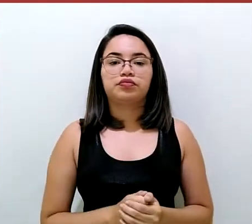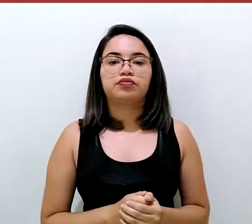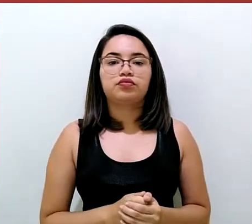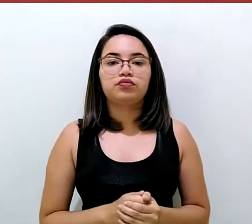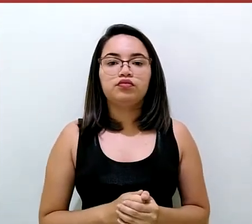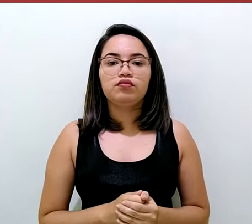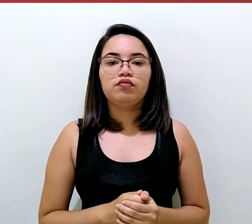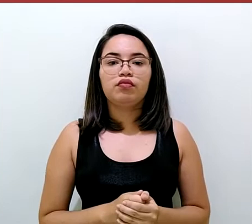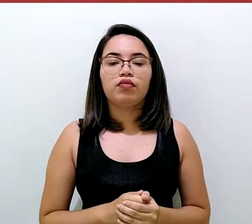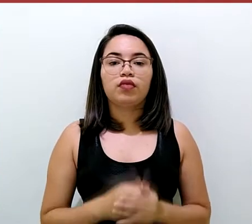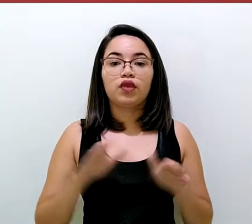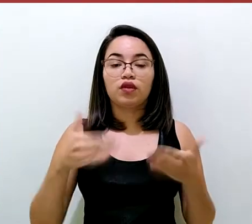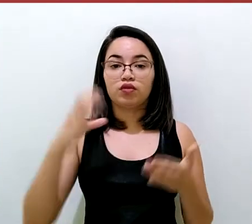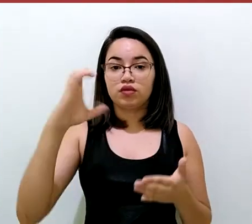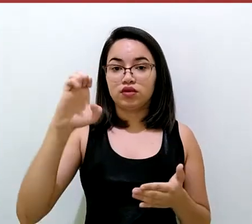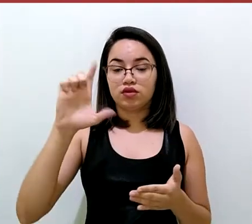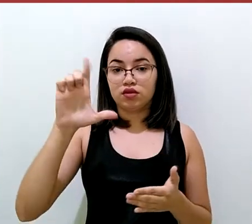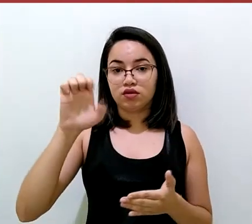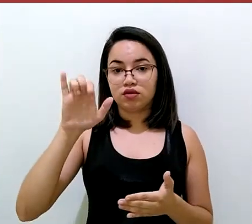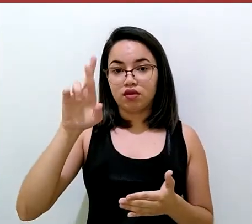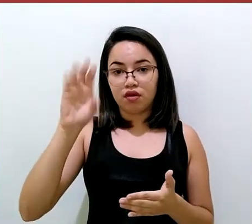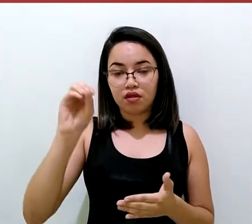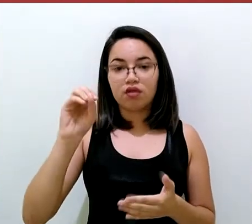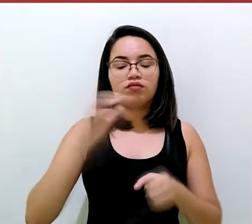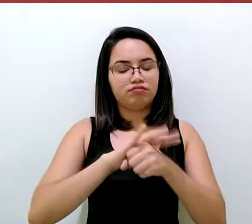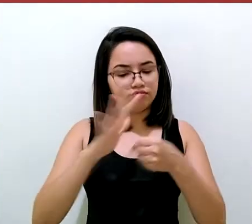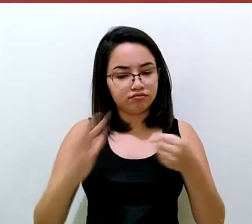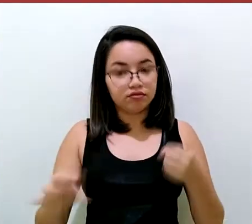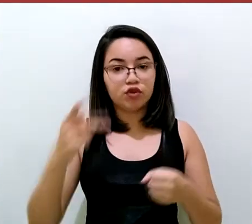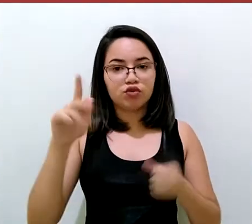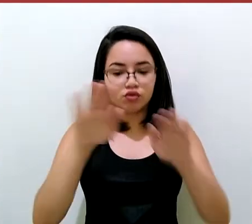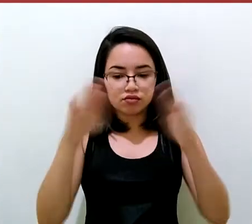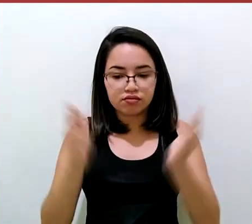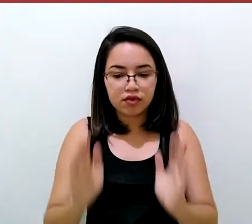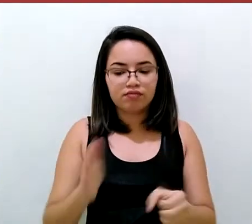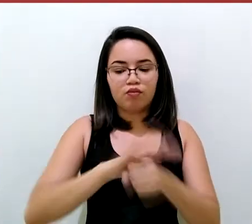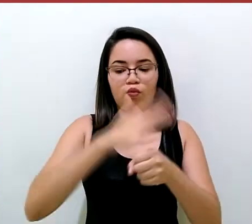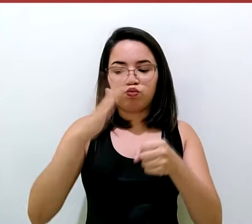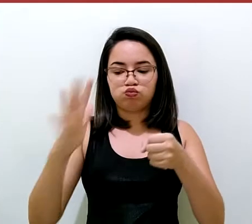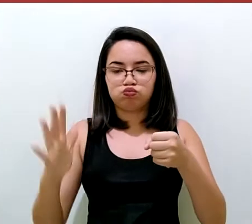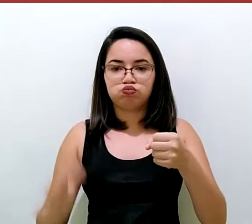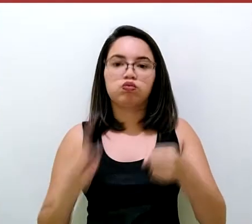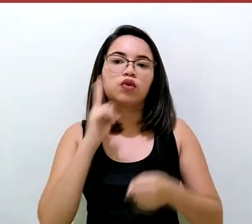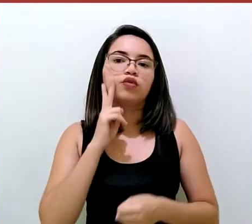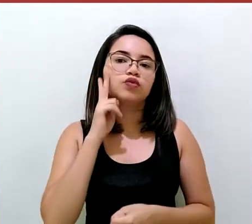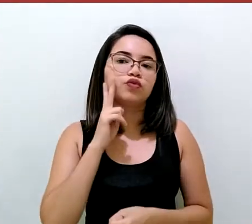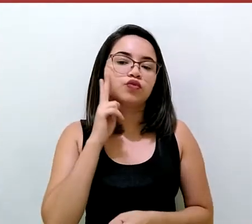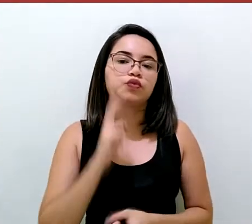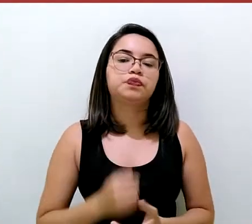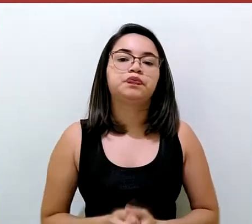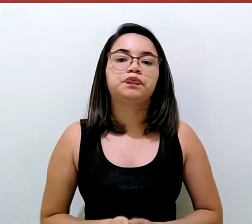Os seus celeiros ficarão plenamente cheios e os seus barris transbordarão de